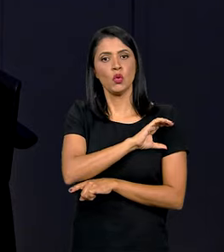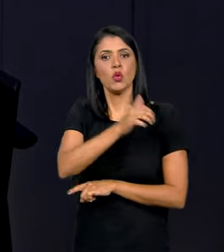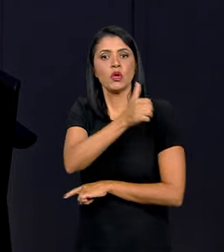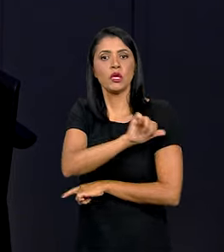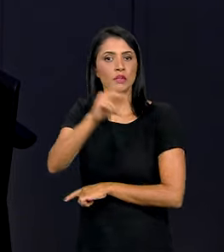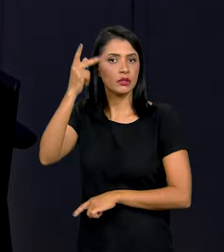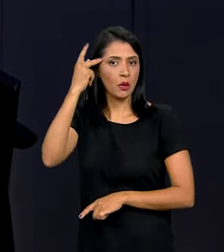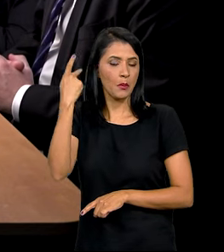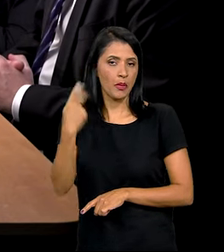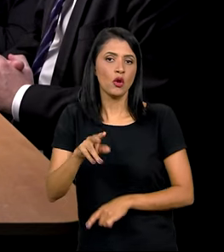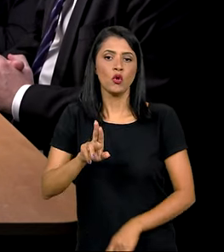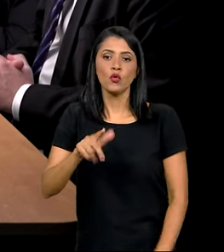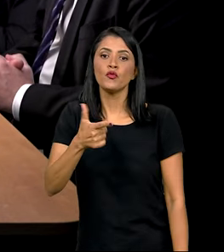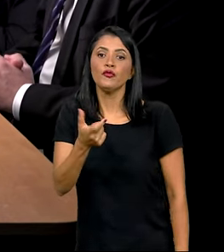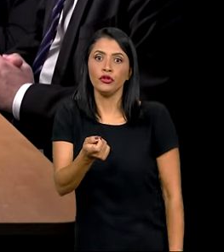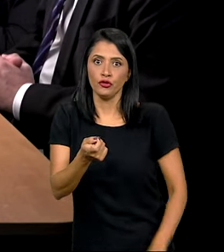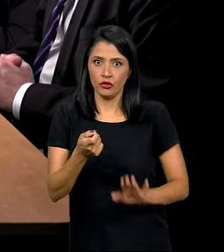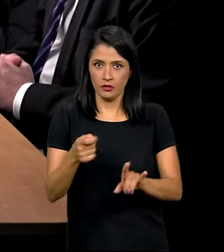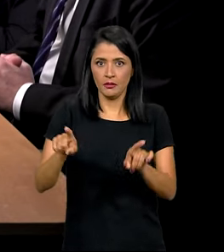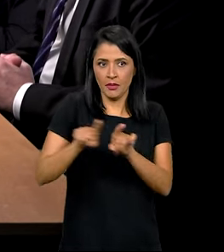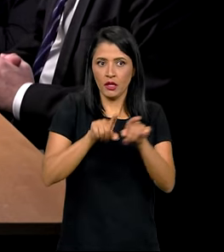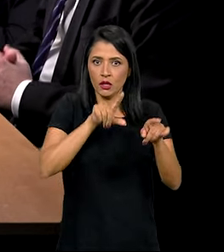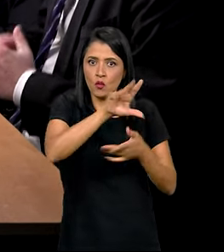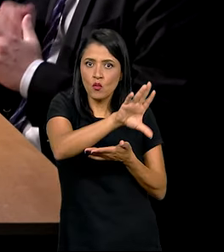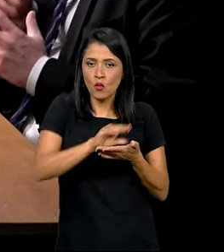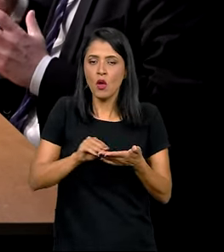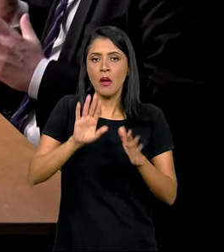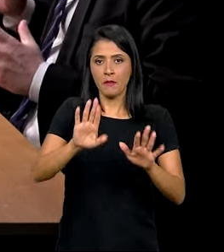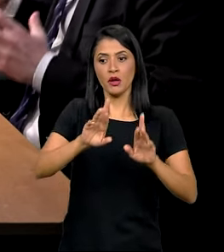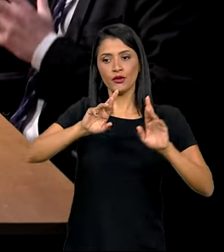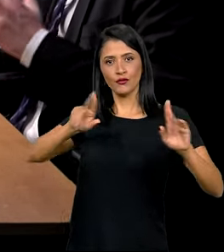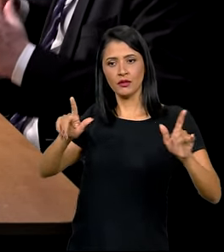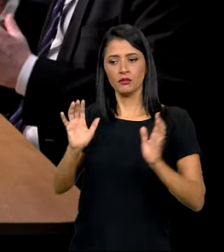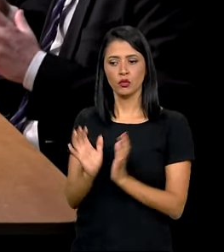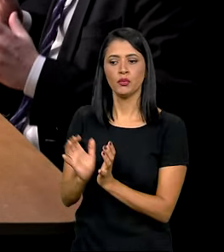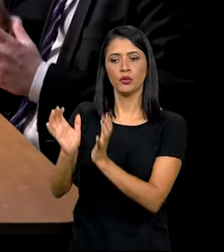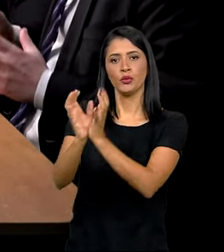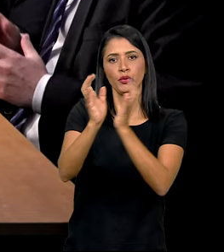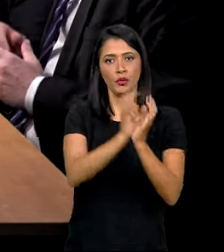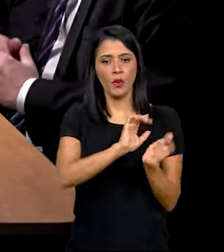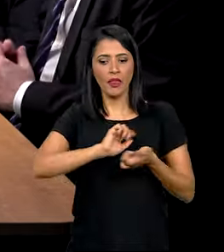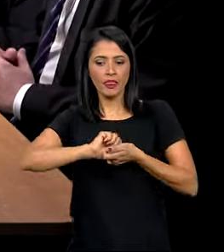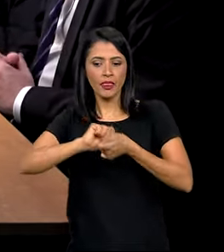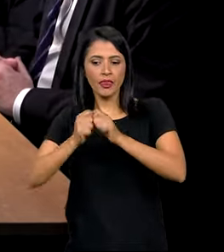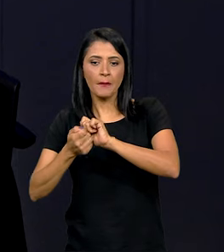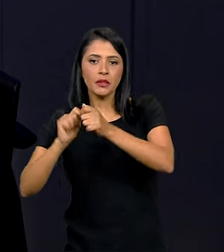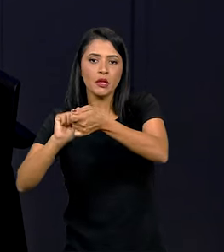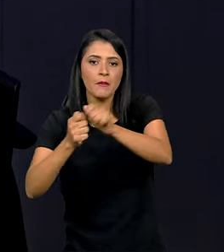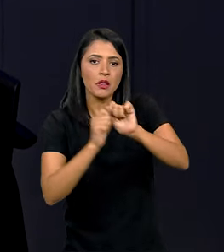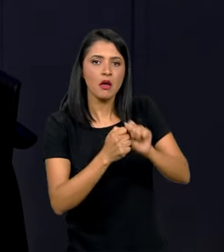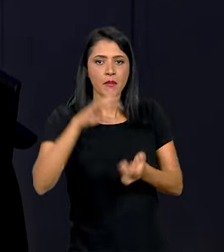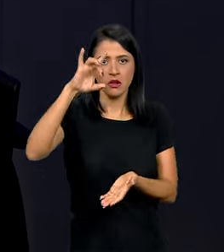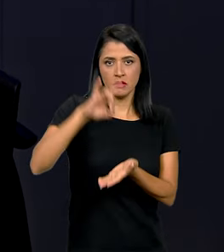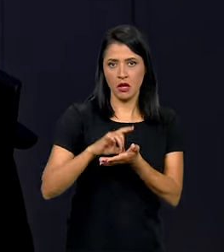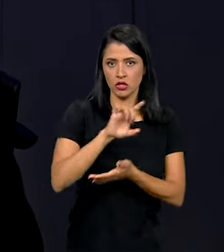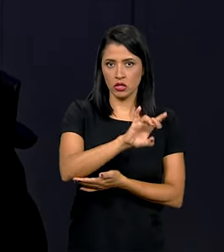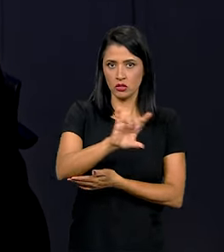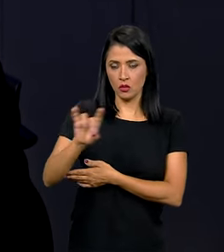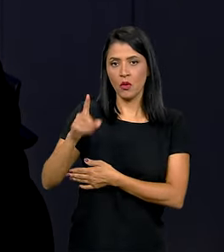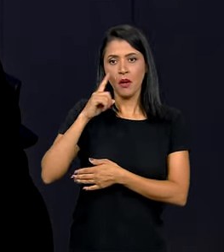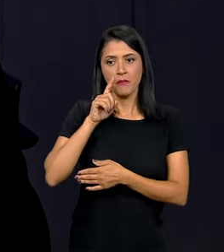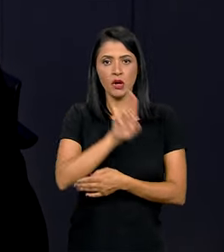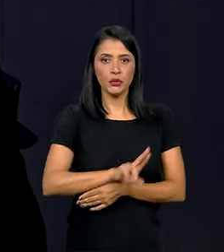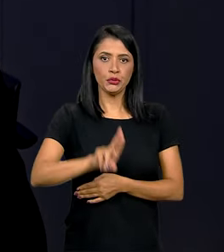Rio São Paulo para o u20 a nossa diferença Eh claro que cada grupo de engajamento vai adaptando a sua realidade A nossa diferença que a gente